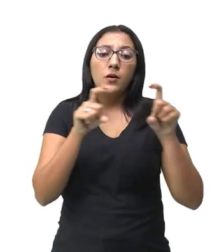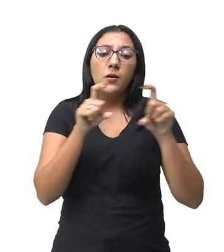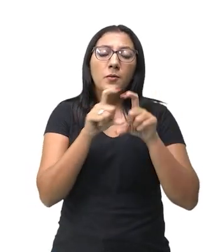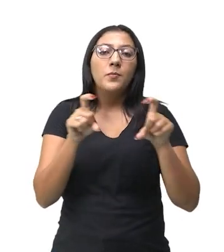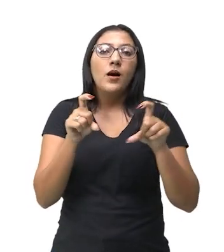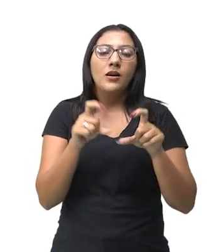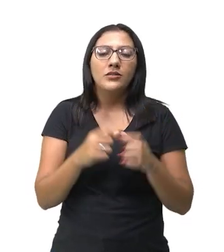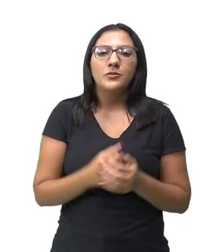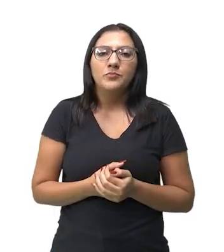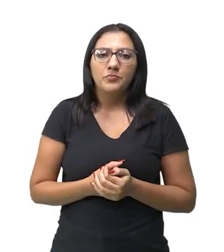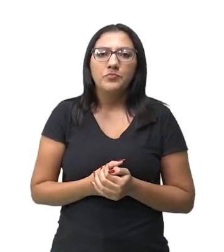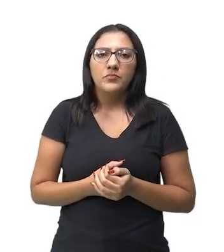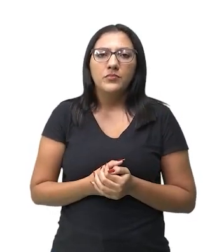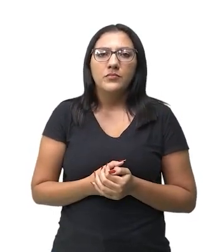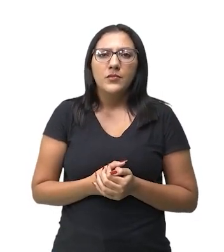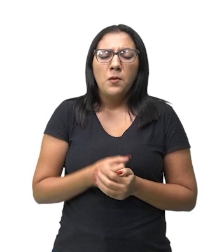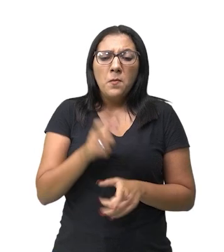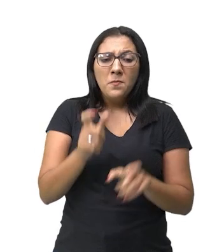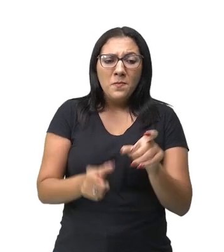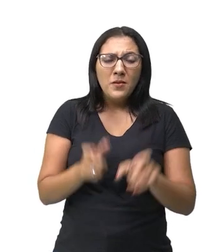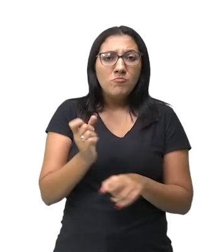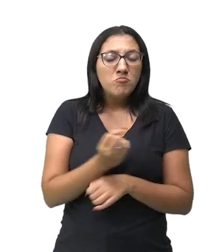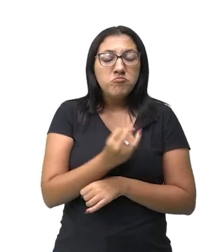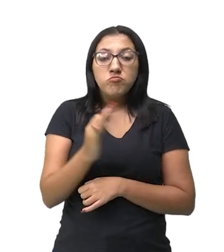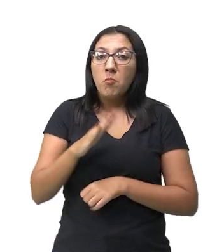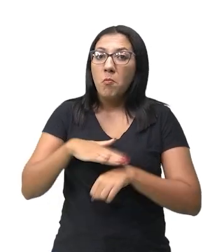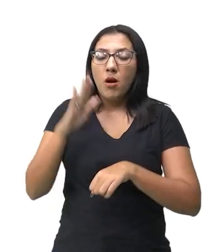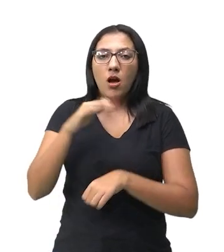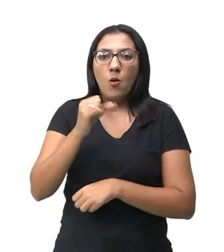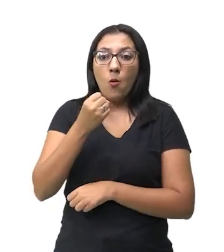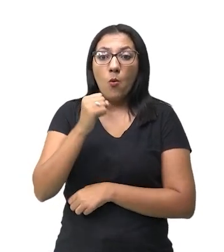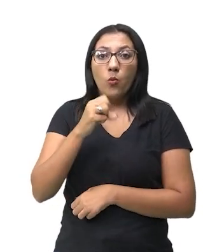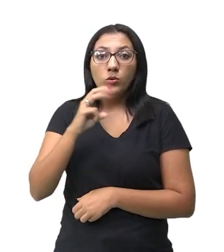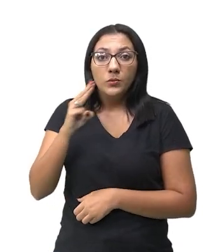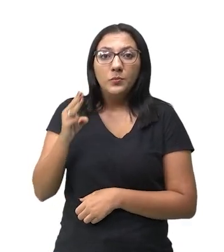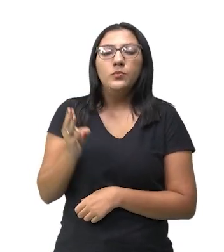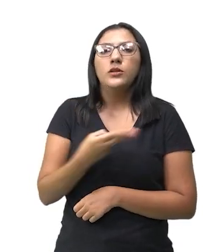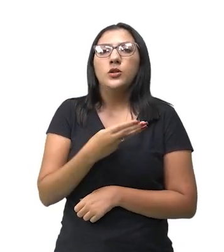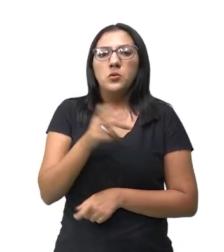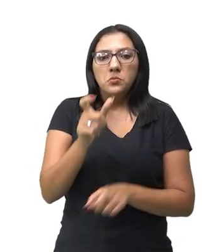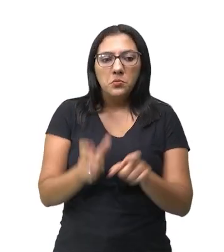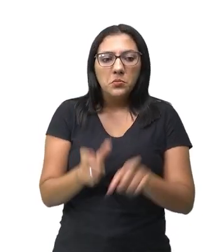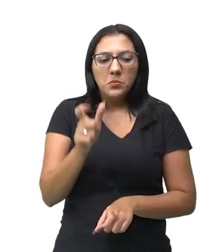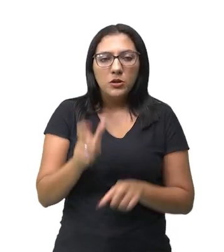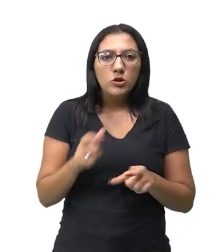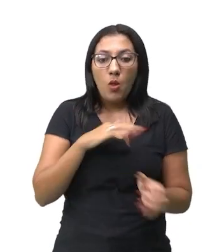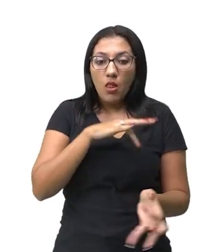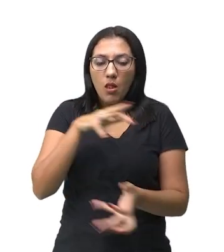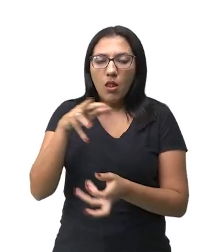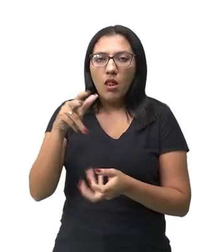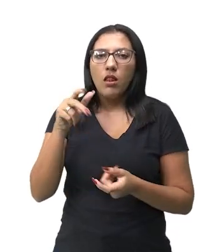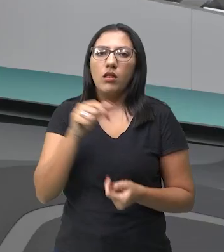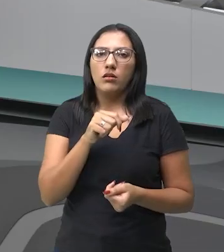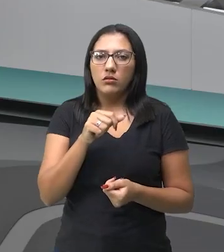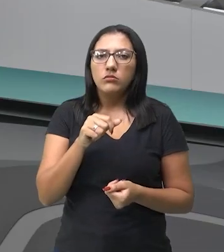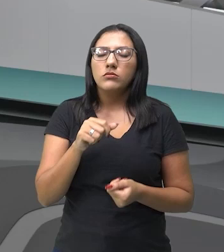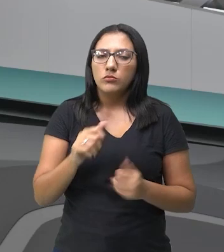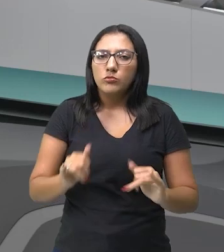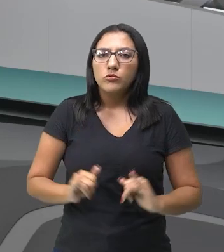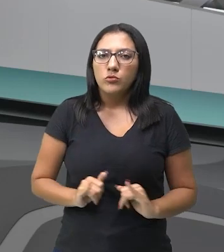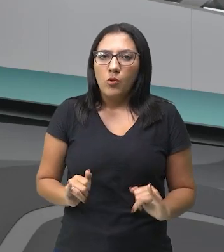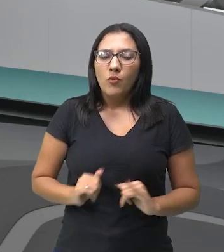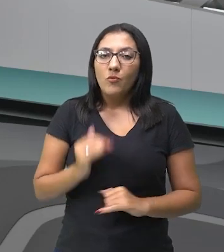vai trazer essa informação verbal. O texto, o tabagismo mata, e o dado numérico,